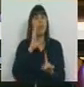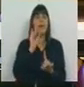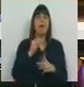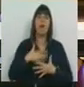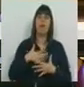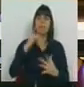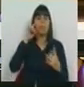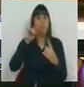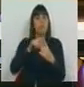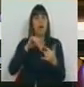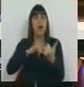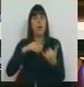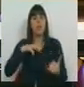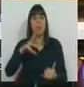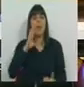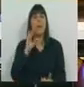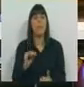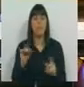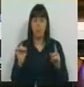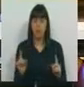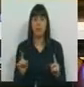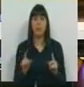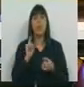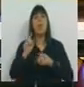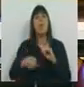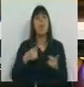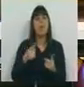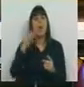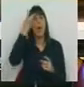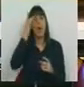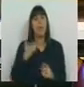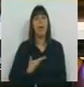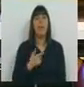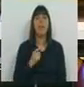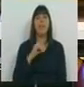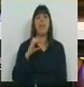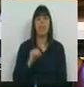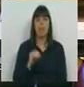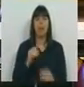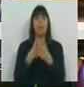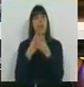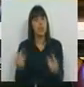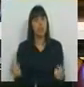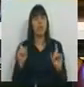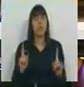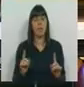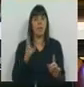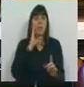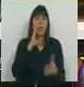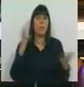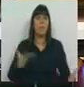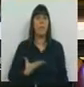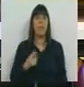banca, aquilo que era a pretensão da Associação Portuguesa de Bancos, inclusive o que era a opinião da DECO, fosse ultrapassado. Como sabe,